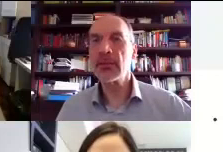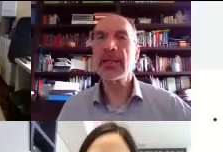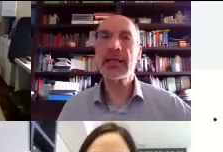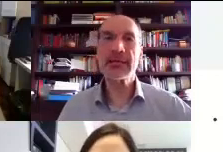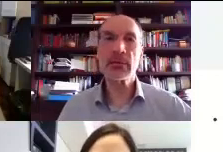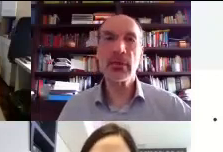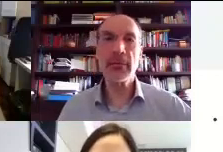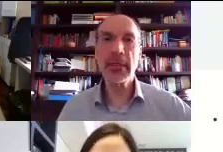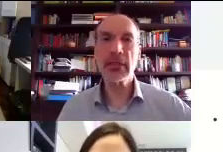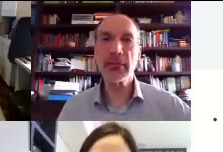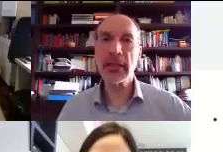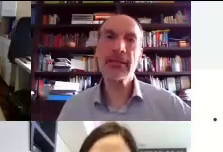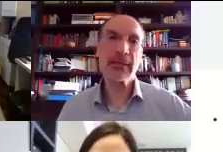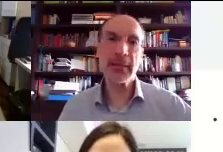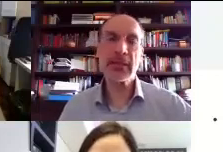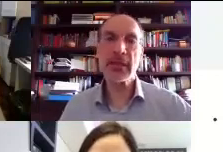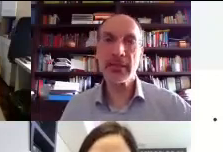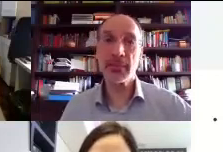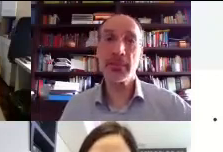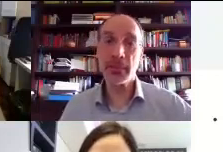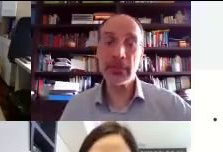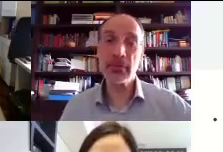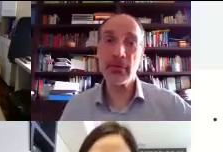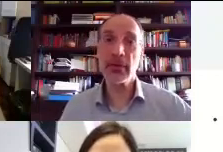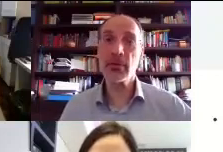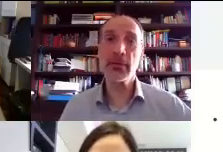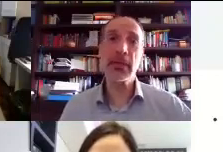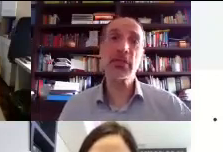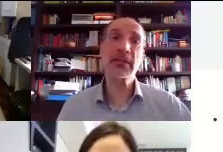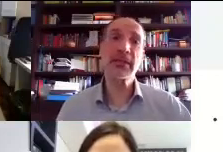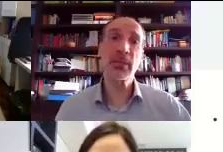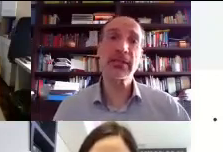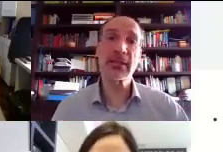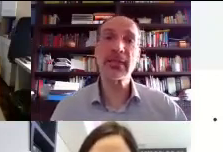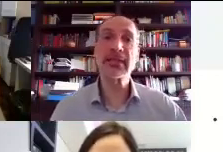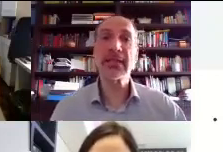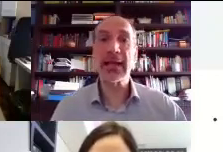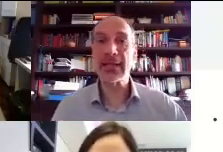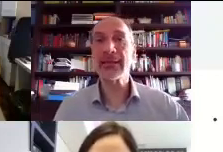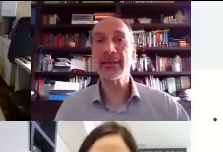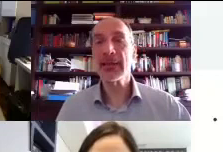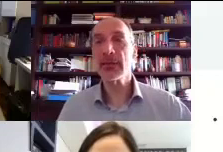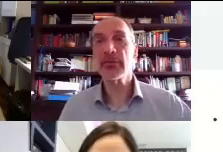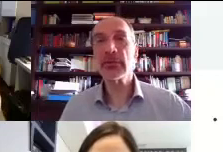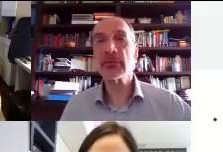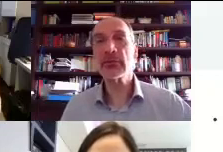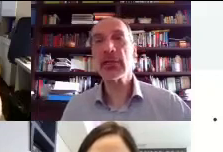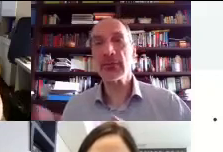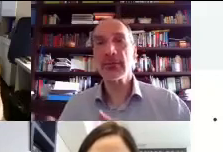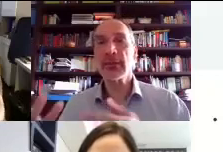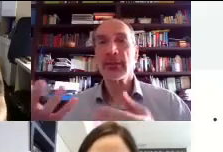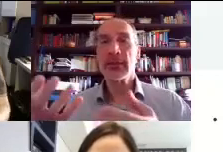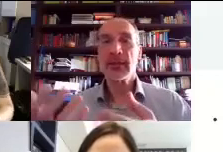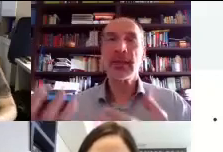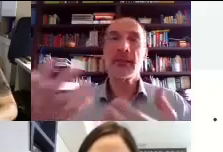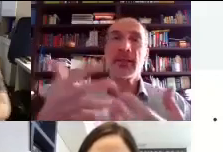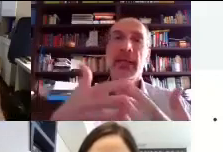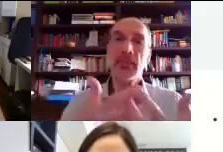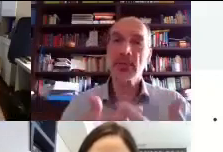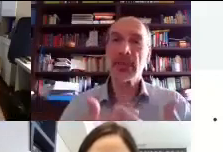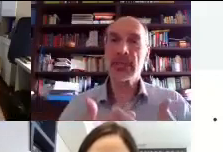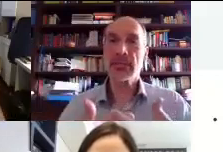Então, e a questão do limite também, exatamente, por isso que foi o limite da simulação da escala do vento natural, que